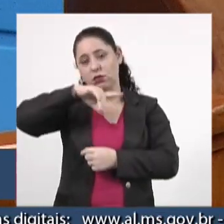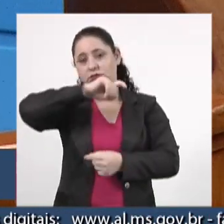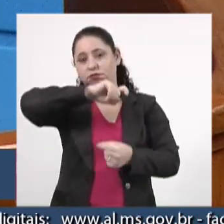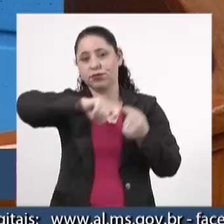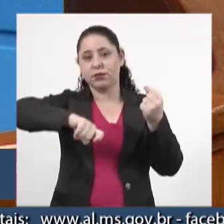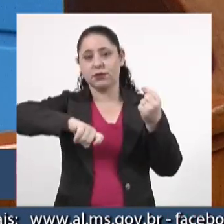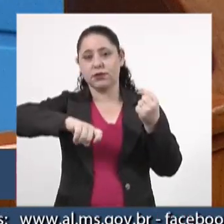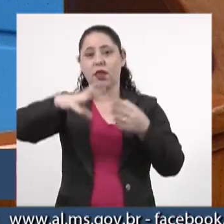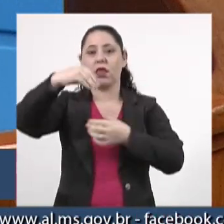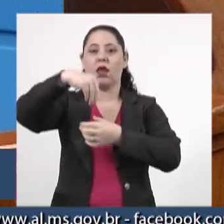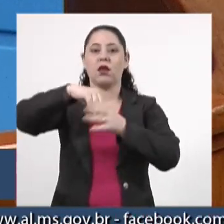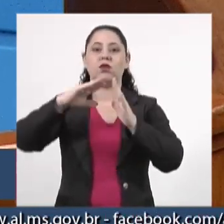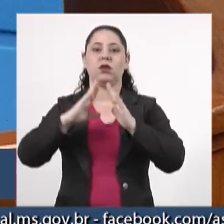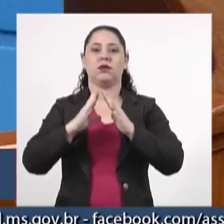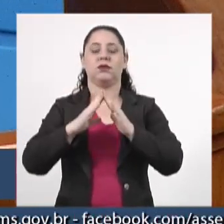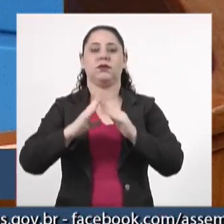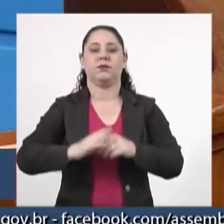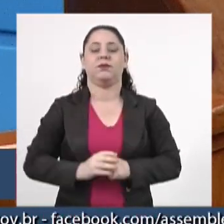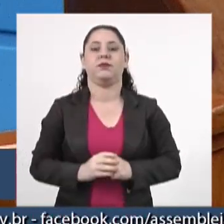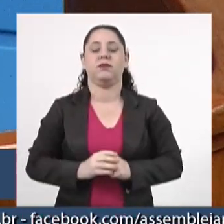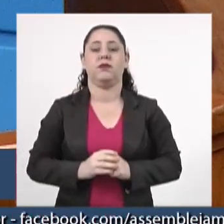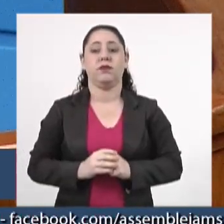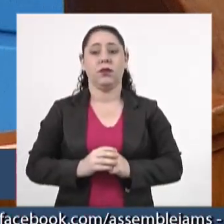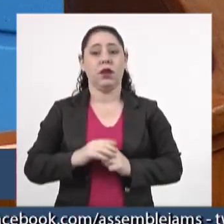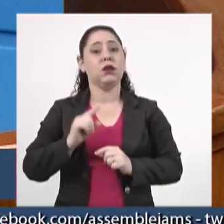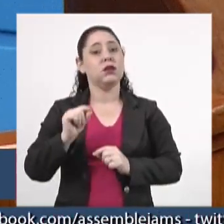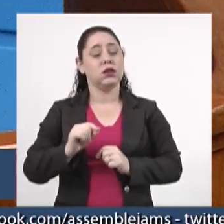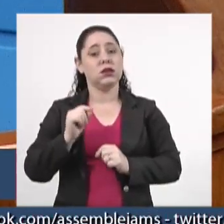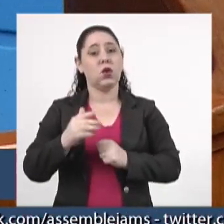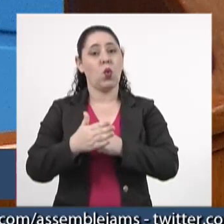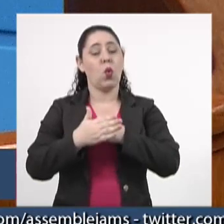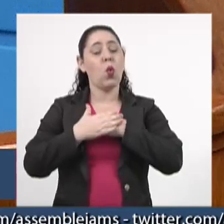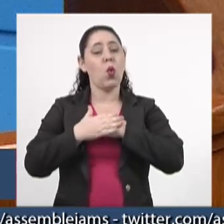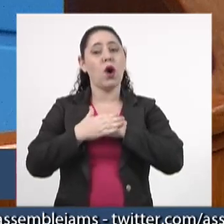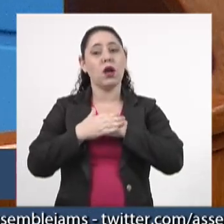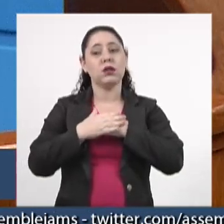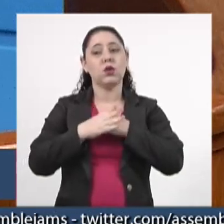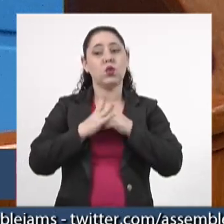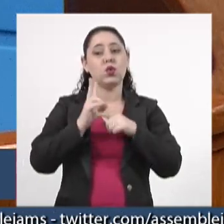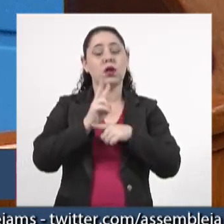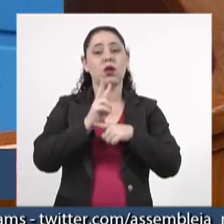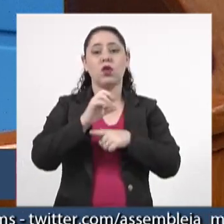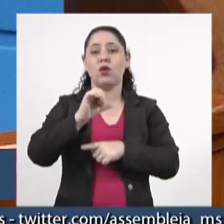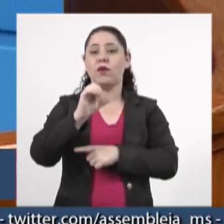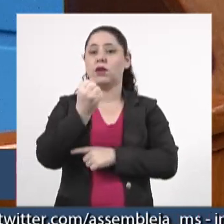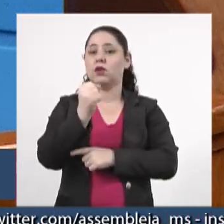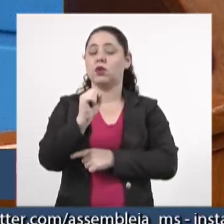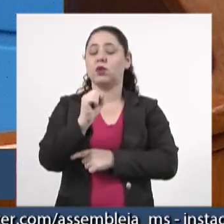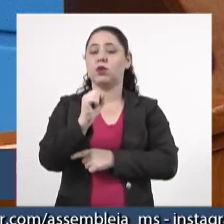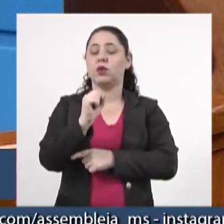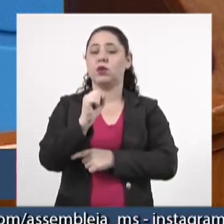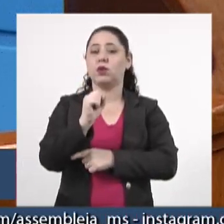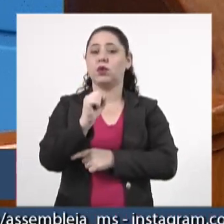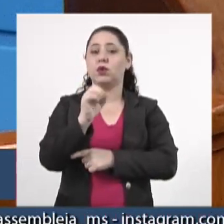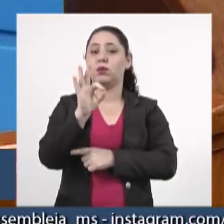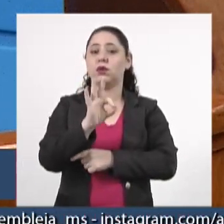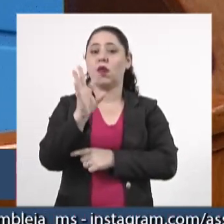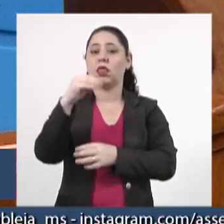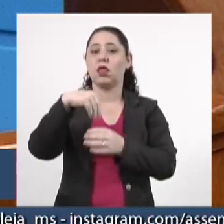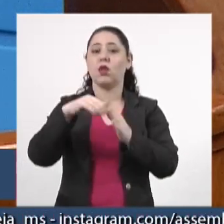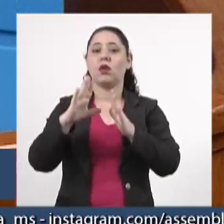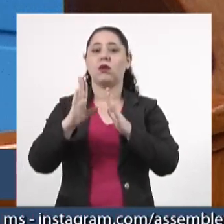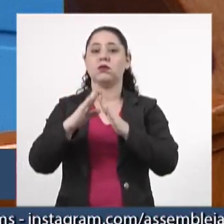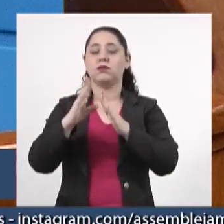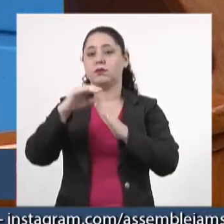sexual. E dos acolhimentos que nós fazemos, 98% dos casos, as crianças sofreram abuso dentro da sua